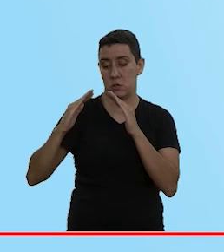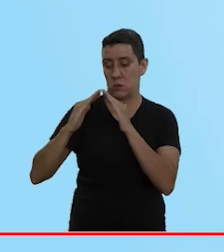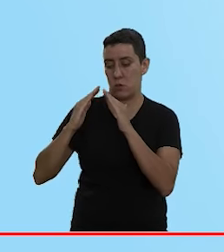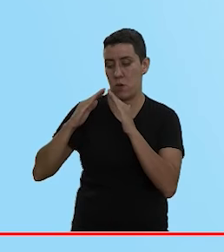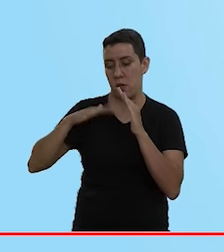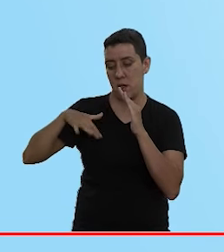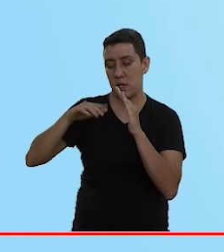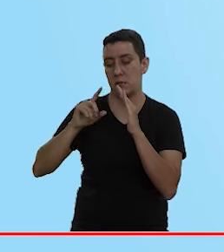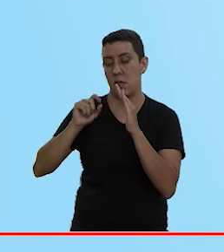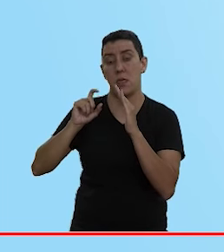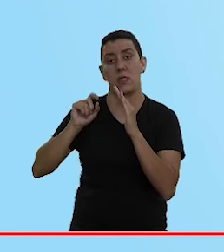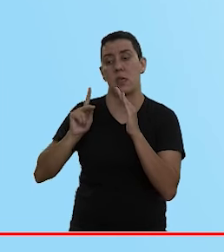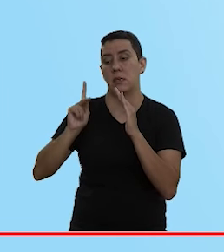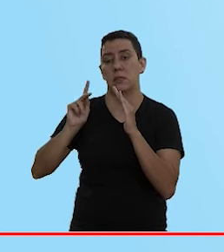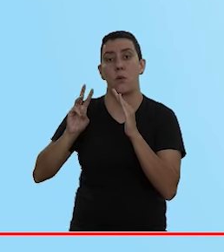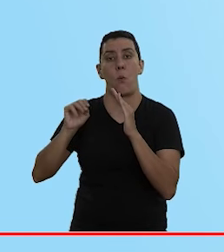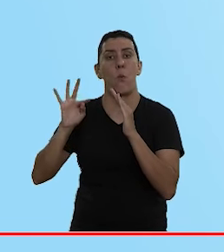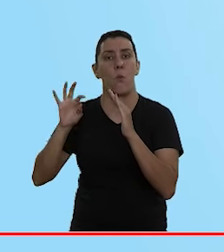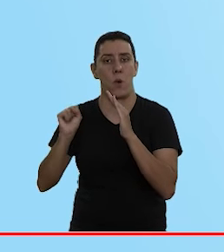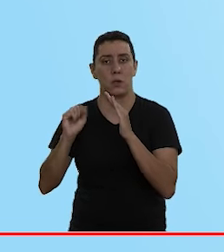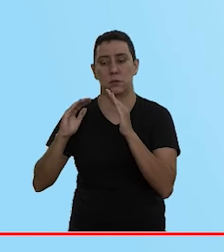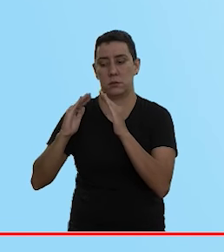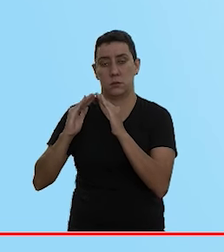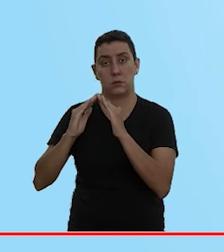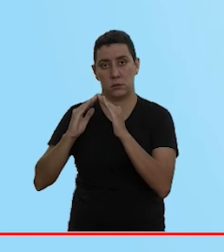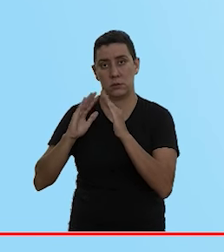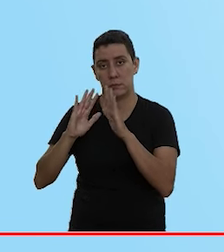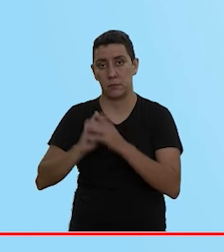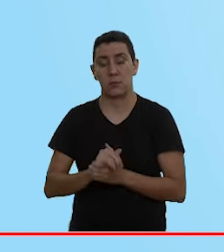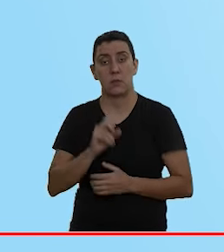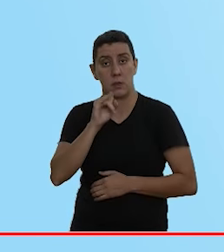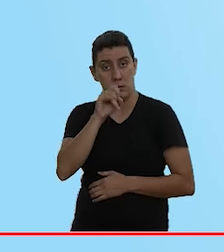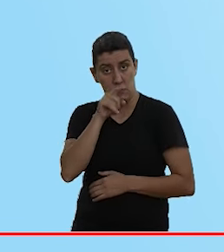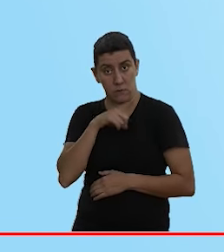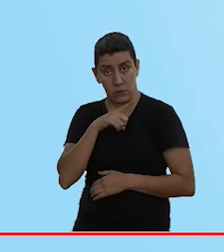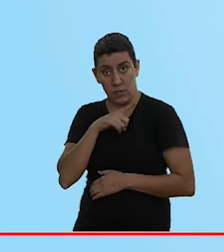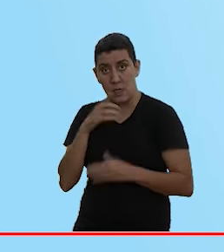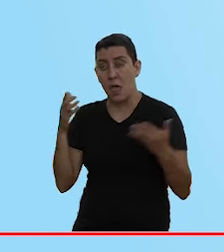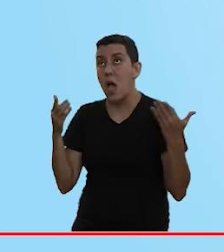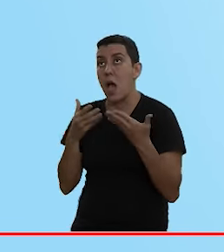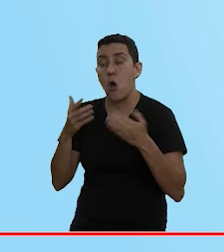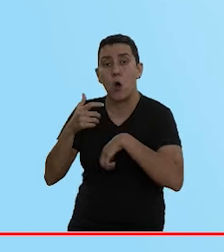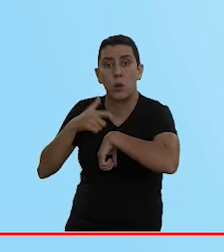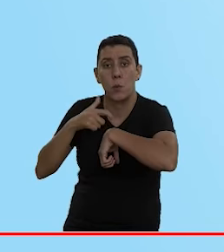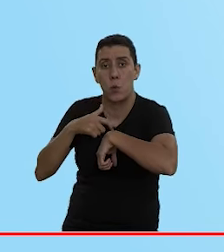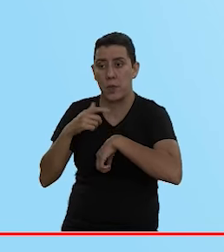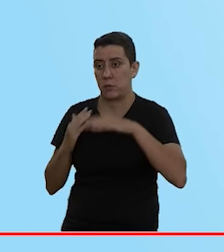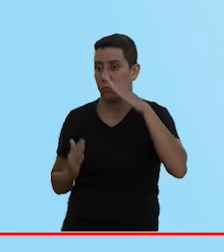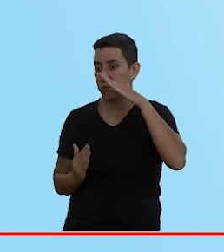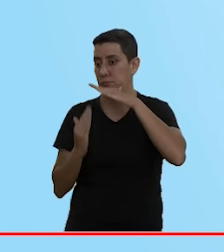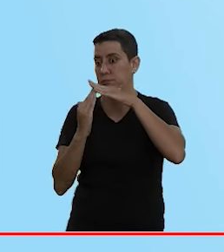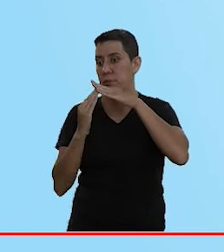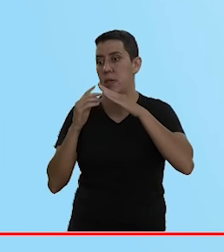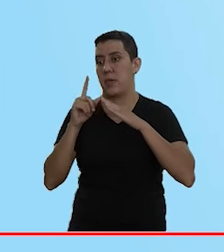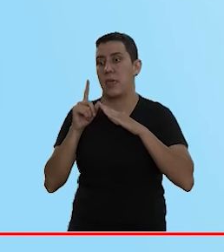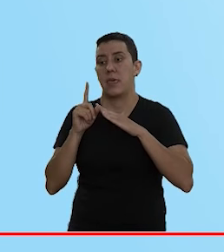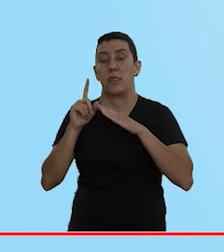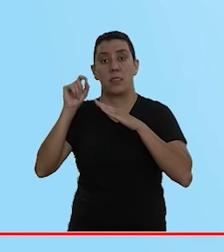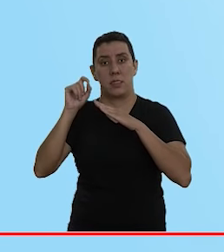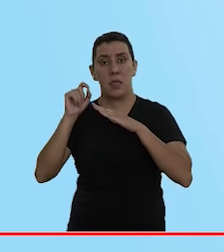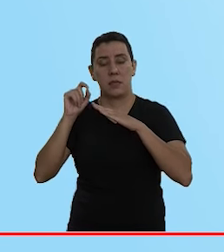5 kW. No momento em que você tem 10 kW de potência na sua parte DC,